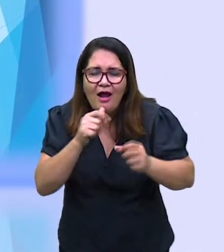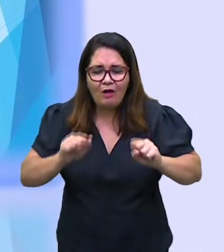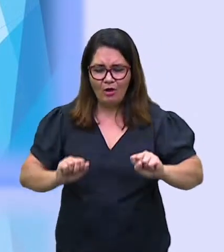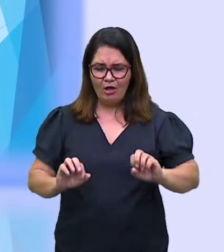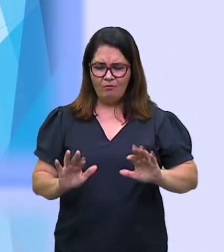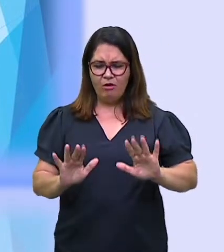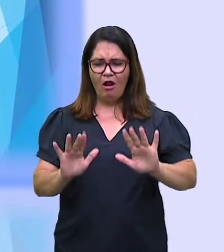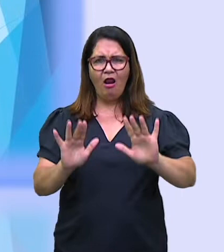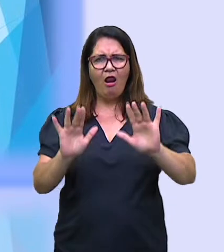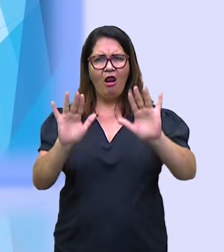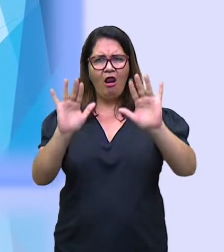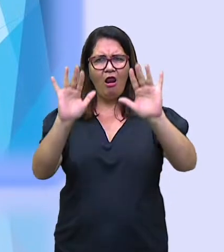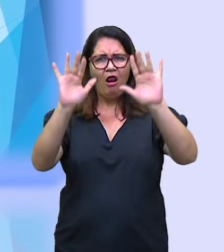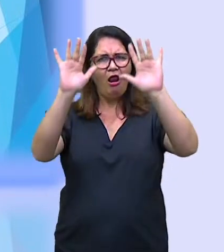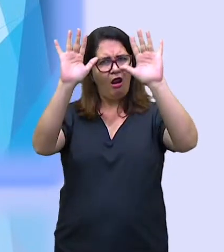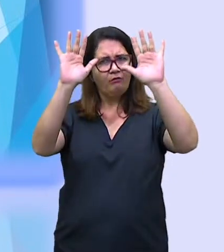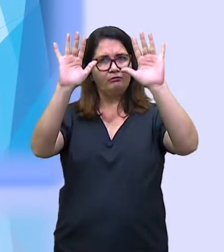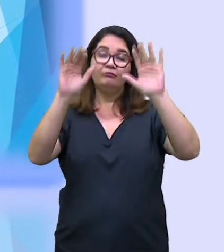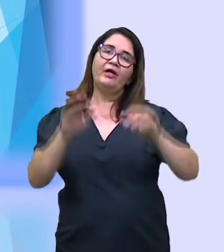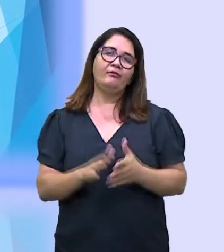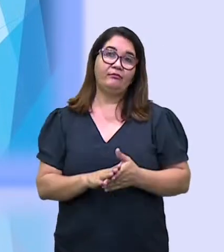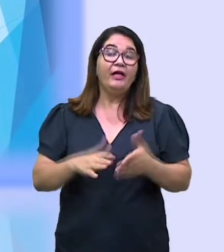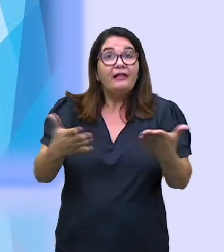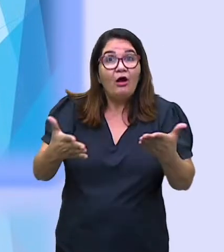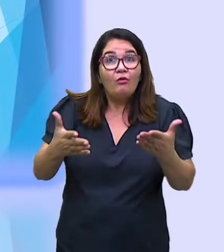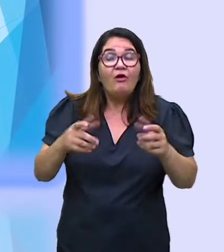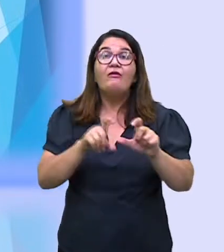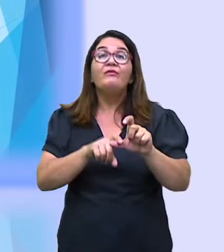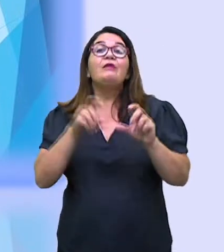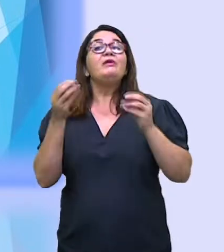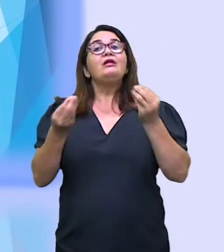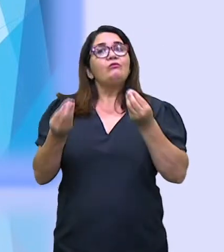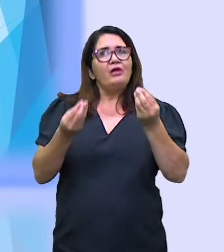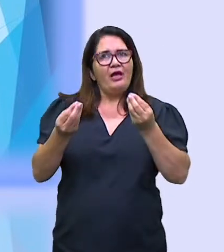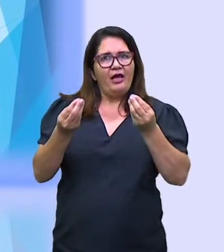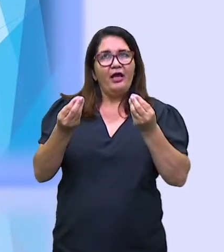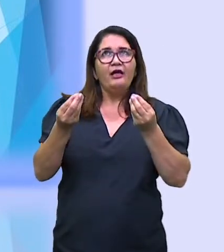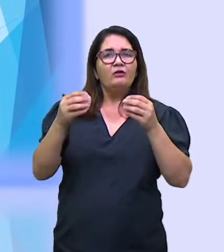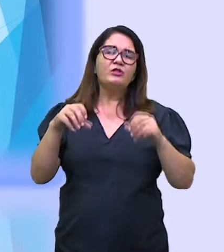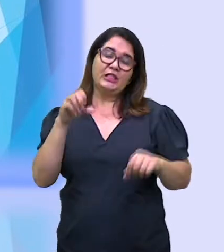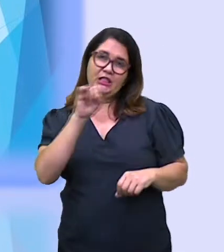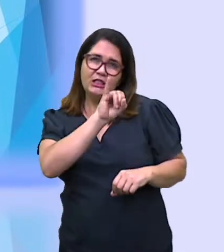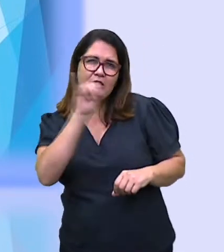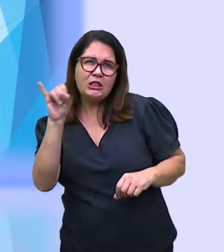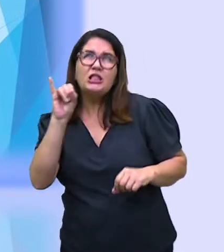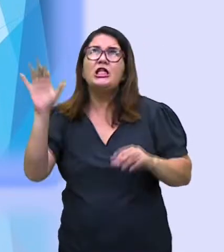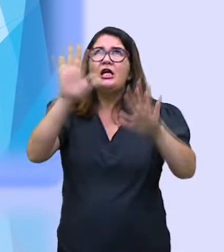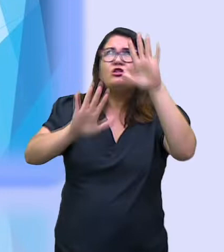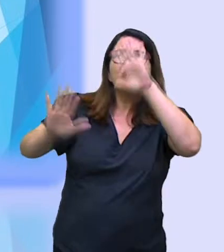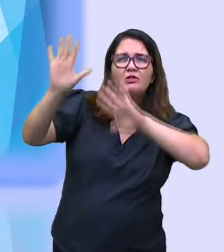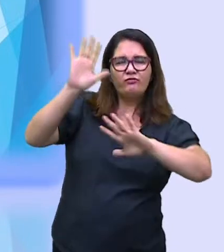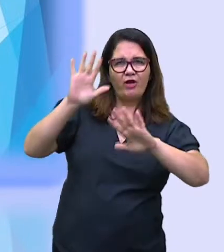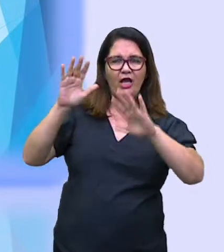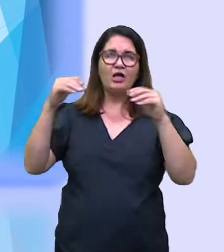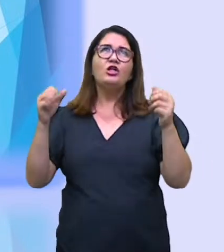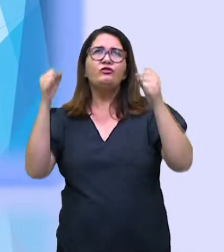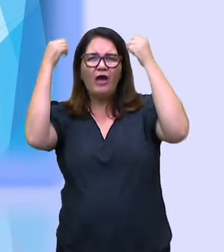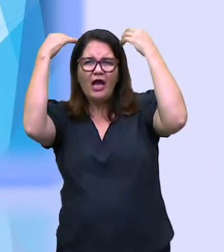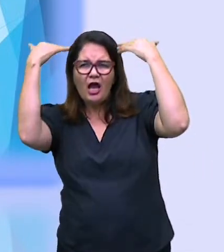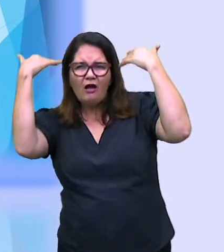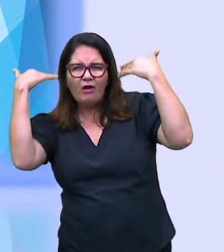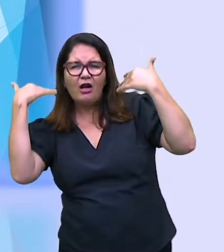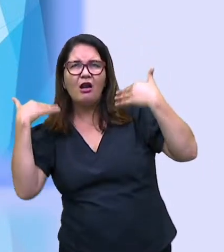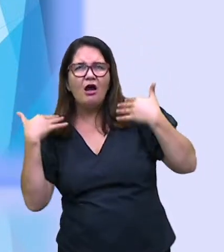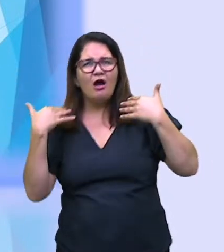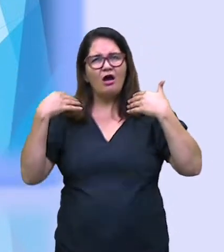climática. Se o tempo está um pouco mais seco, se ele está um pouco mais úmido, se está quente, se está um pouco